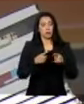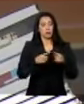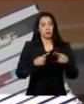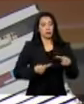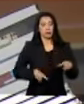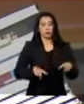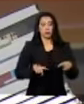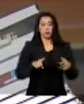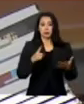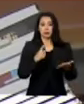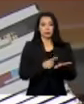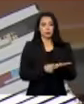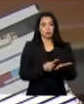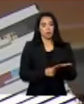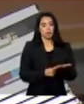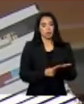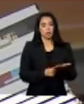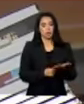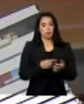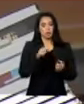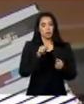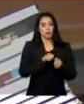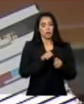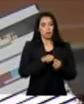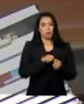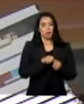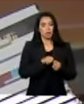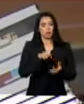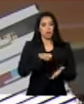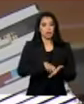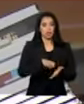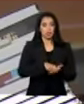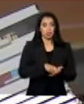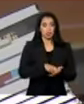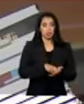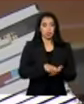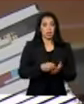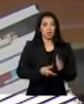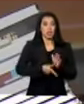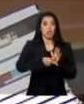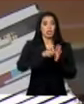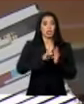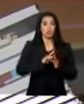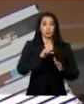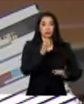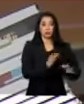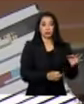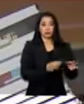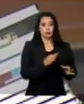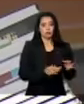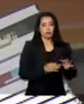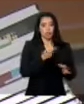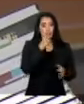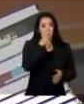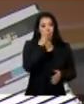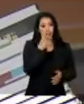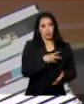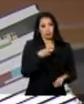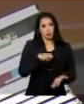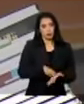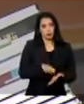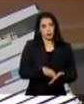incompatível com a execução da sentença antes do trânsito em julgado da condenação.